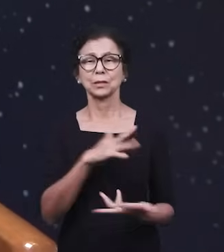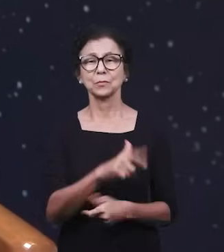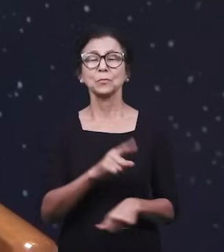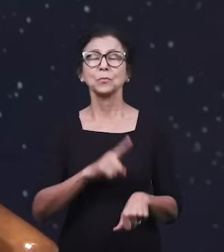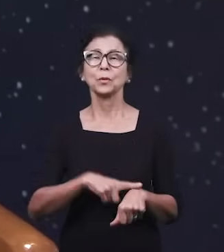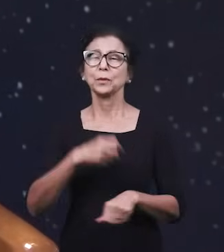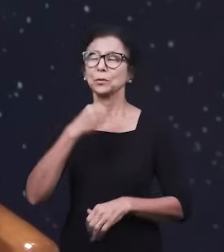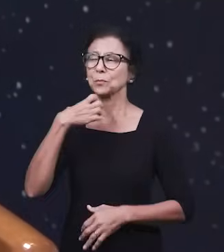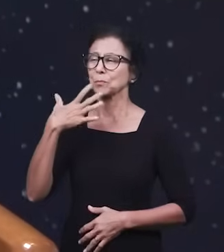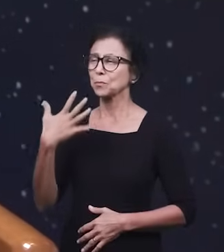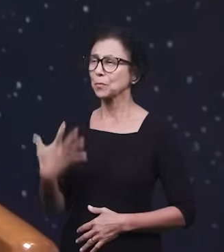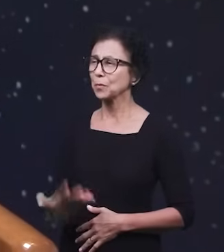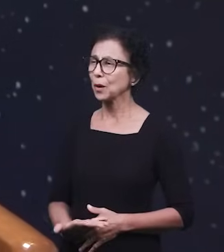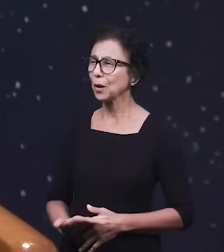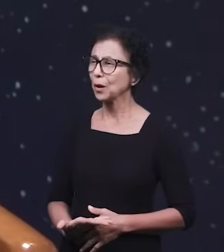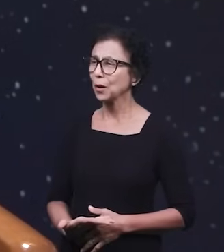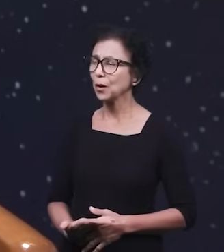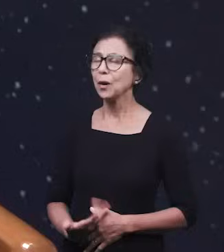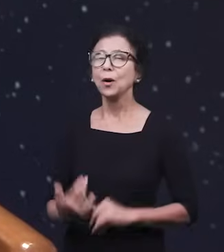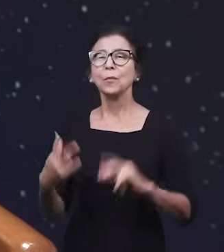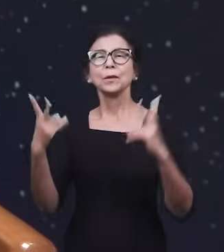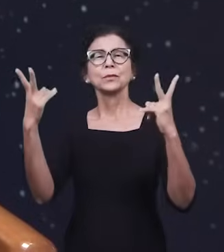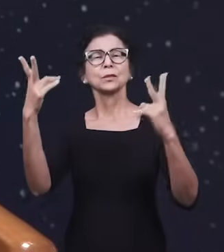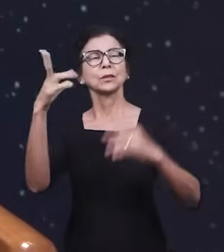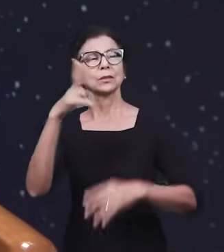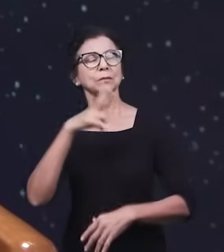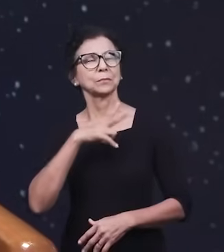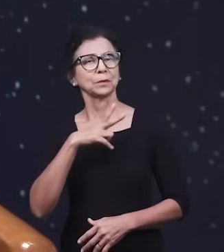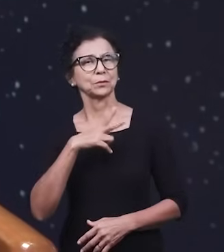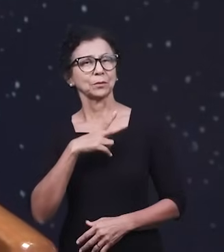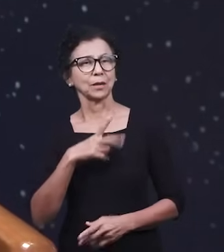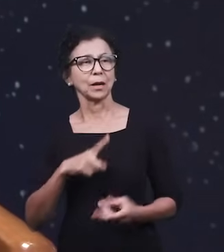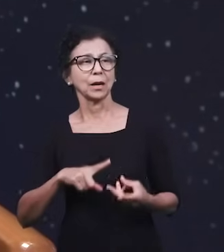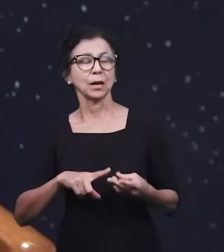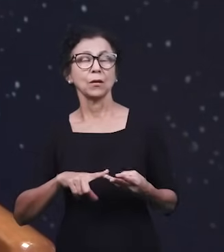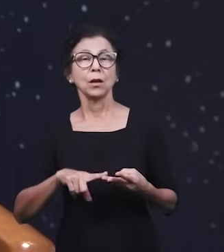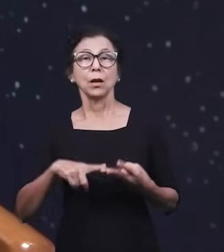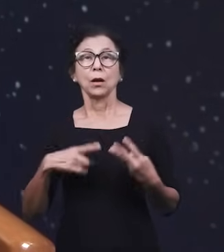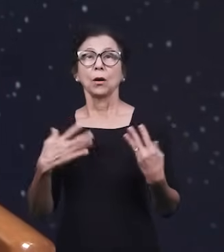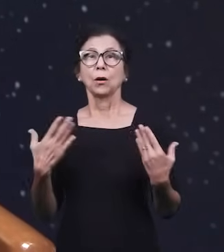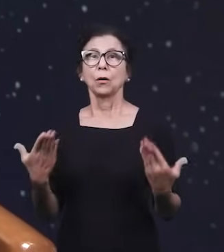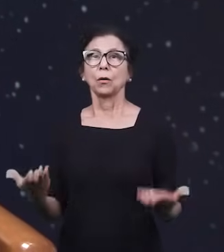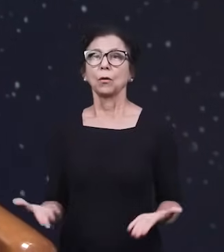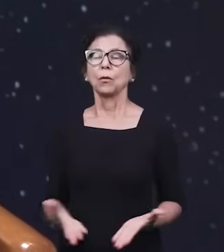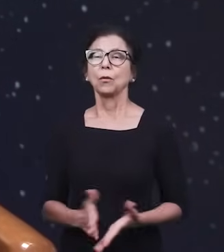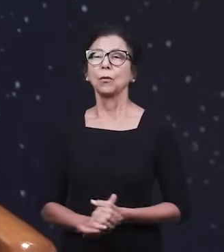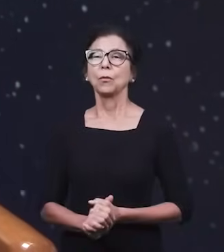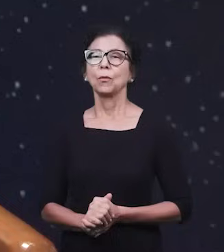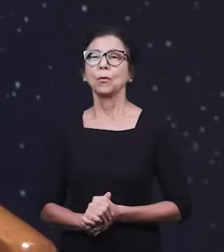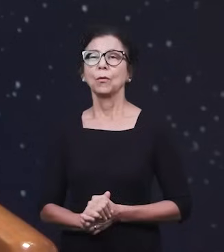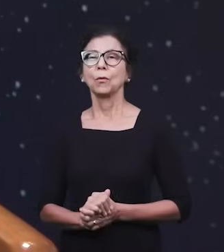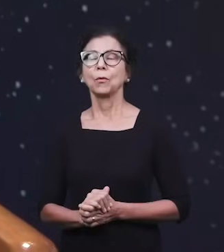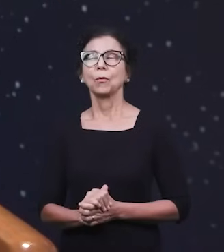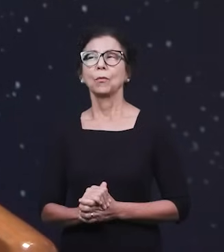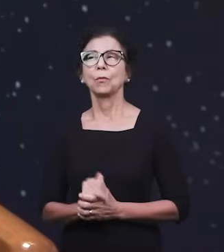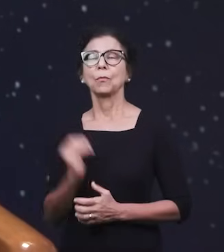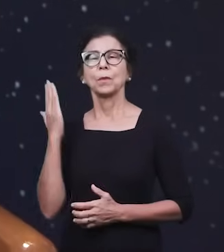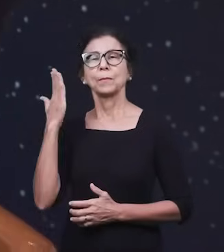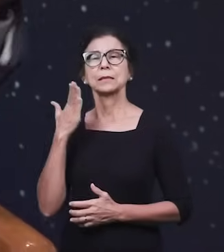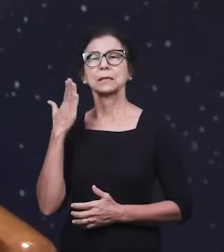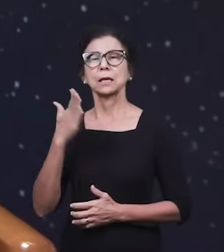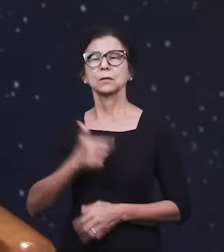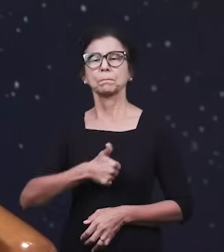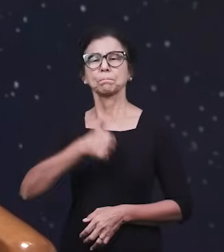uma satisfação pessoal, ou mesmo uma palavra que veio como um ânimo,